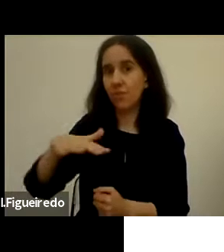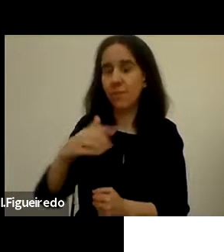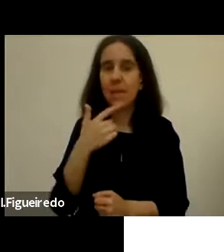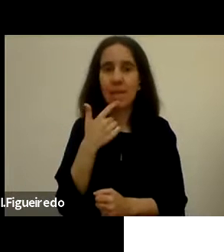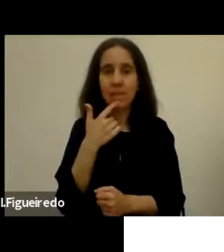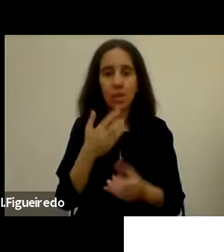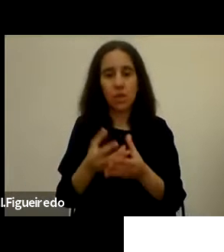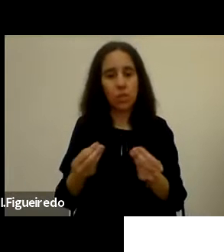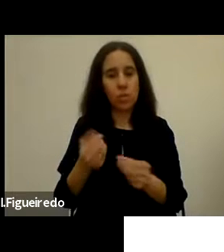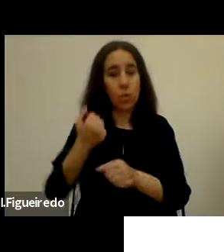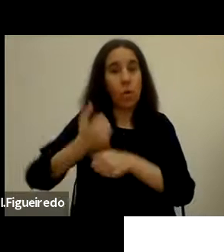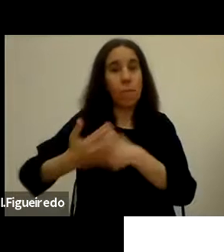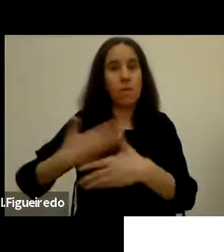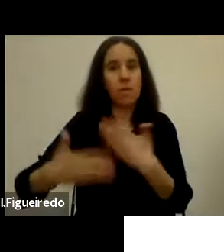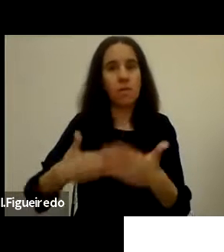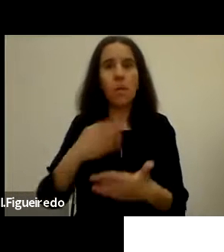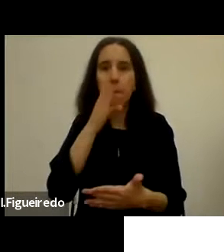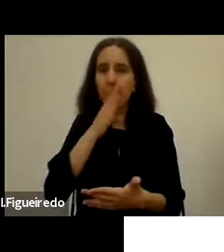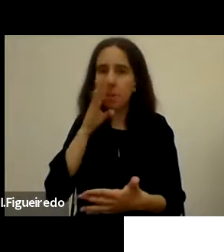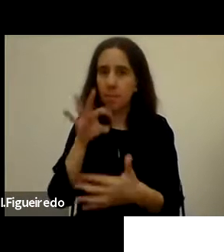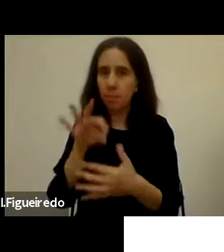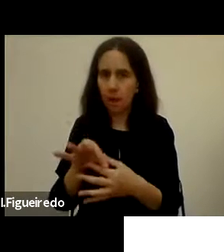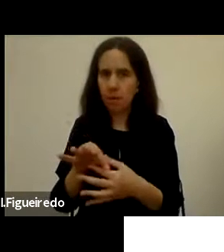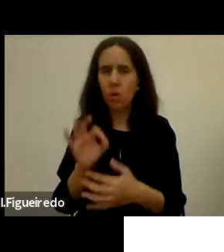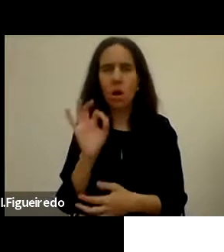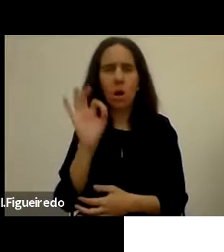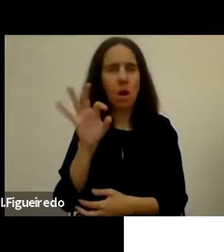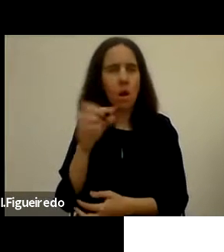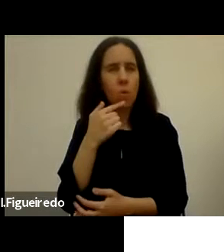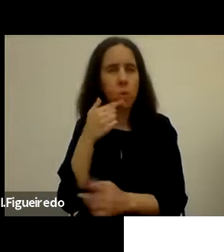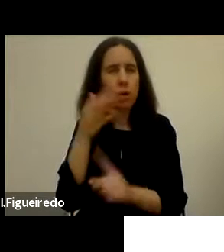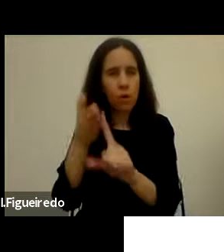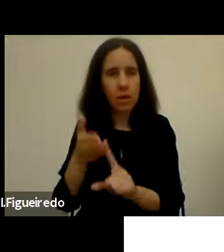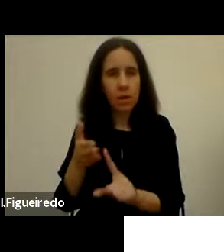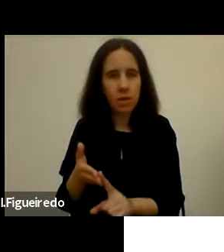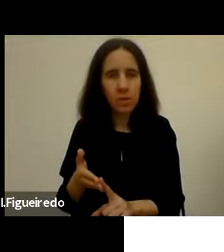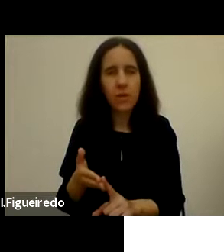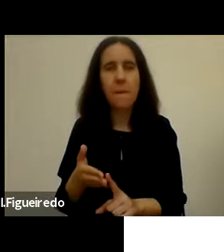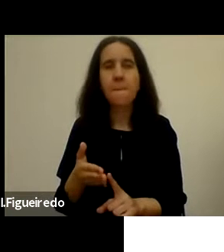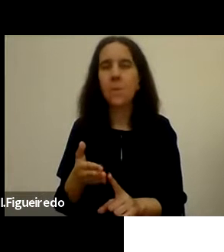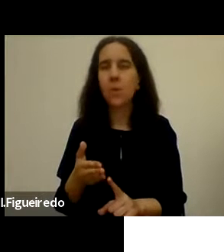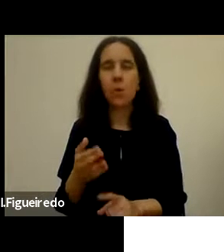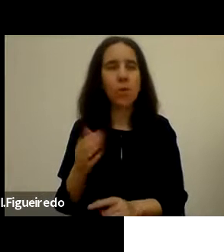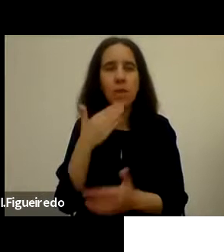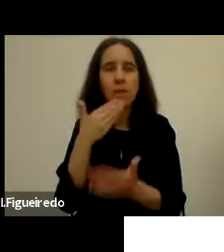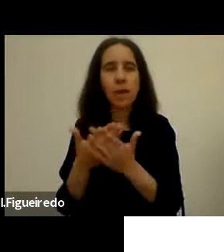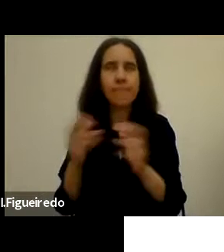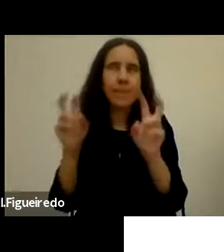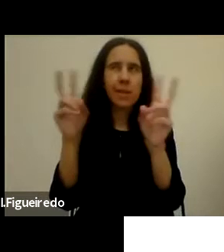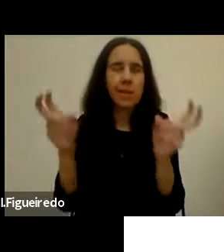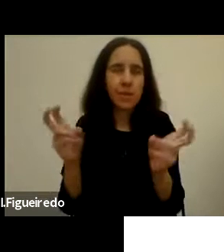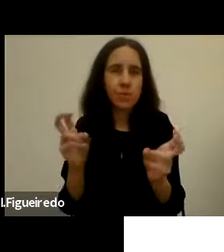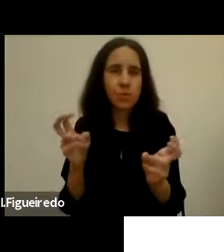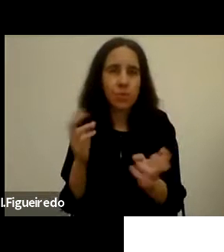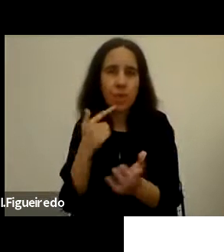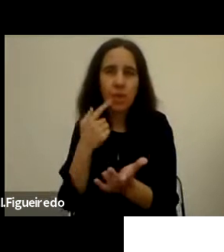instrumento operativo, pragmático, com muitas sugestões concretas, com muitas dicas, entre aspas, se quisermos utilizar